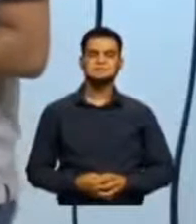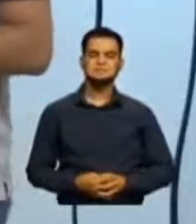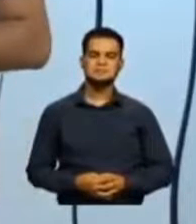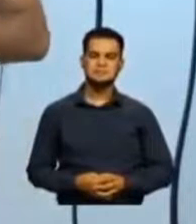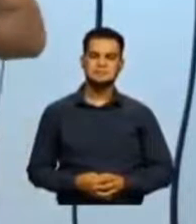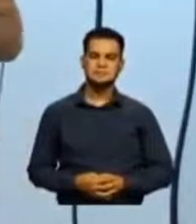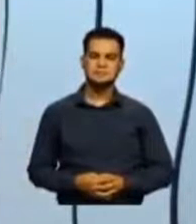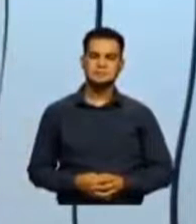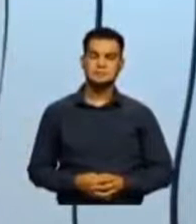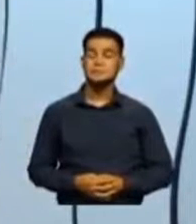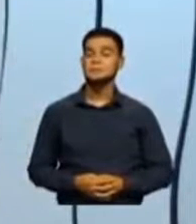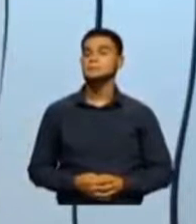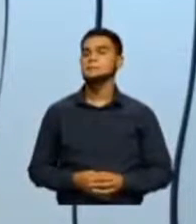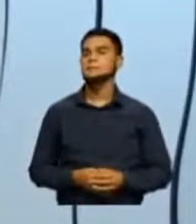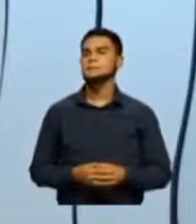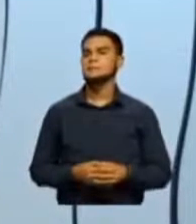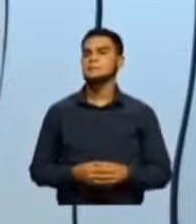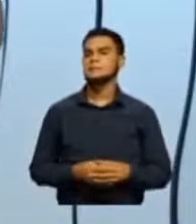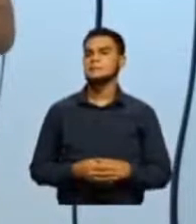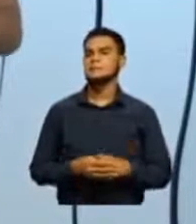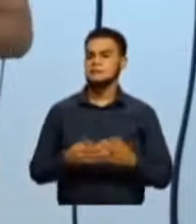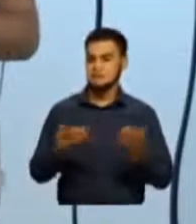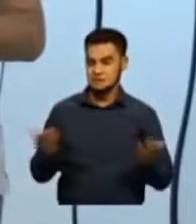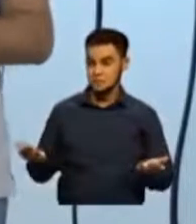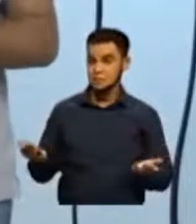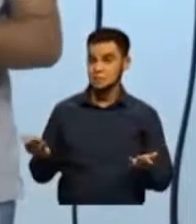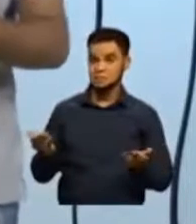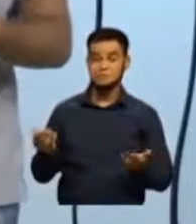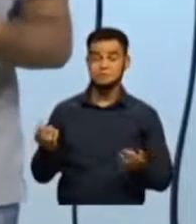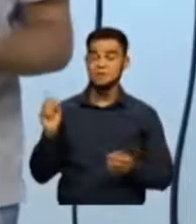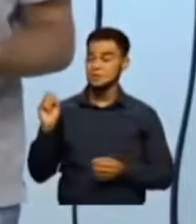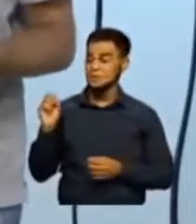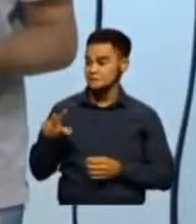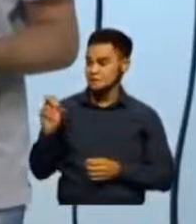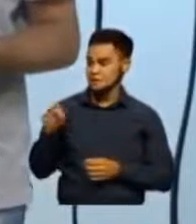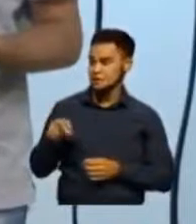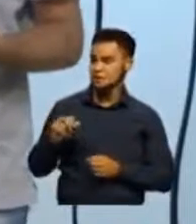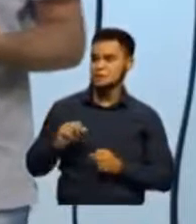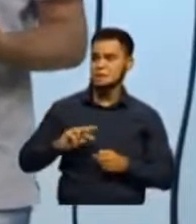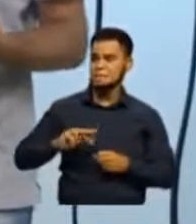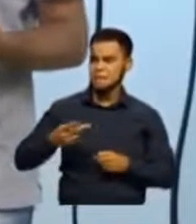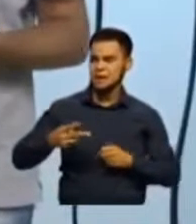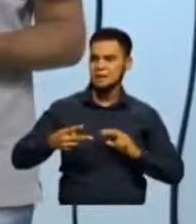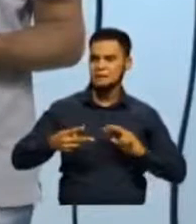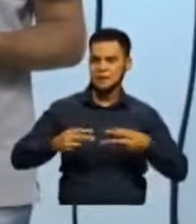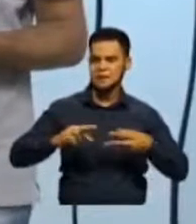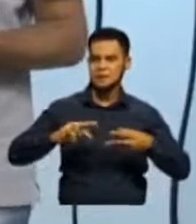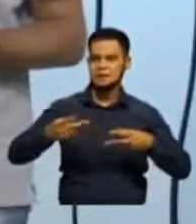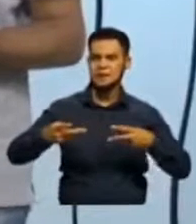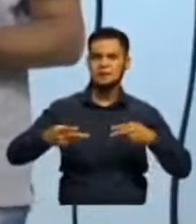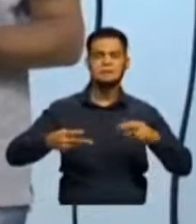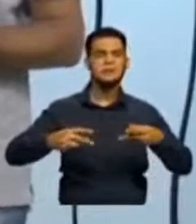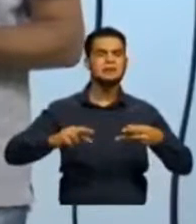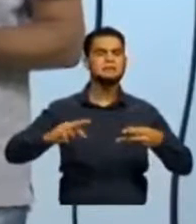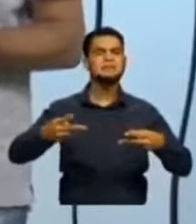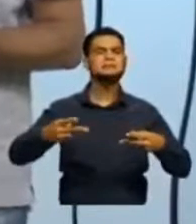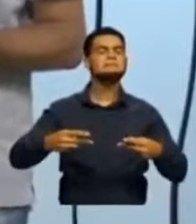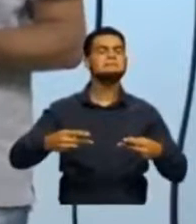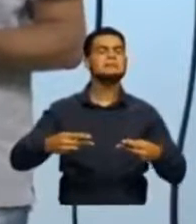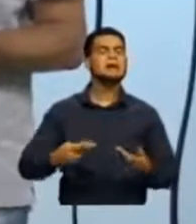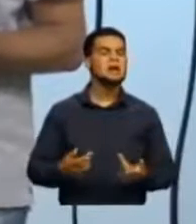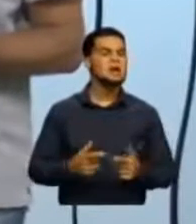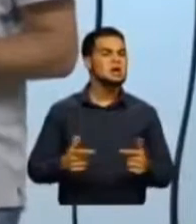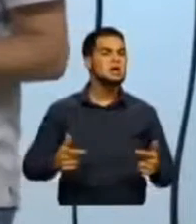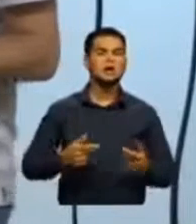E aí, o vírus, para ele se replicar, para ele fazer cópias dele mesmo, existem alguns processinhos que